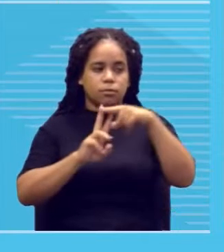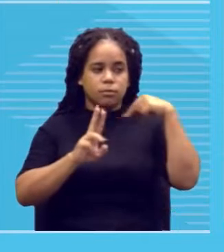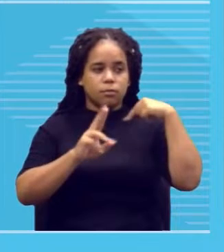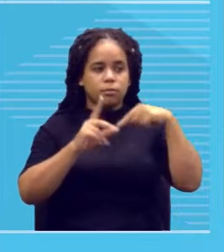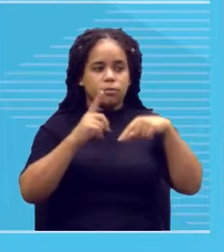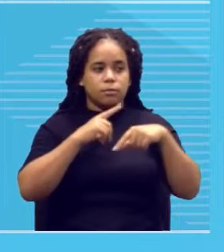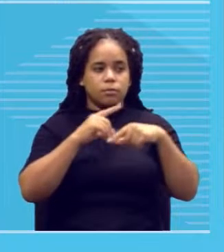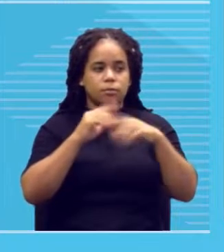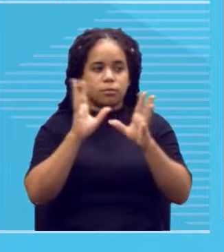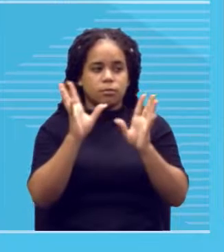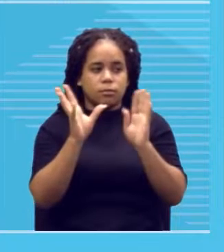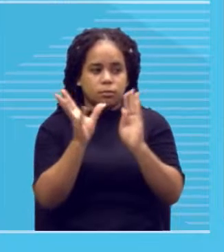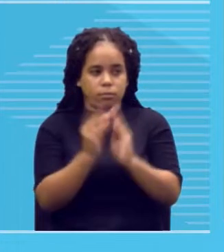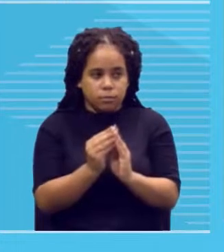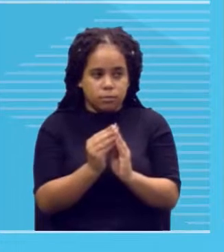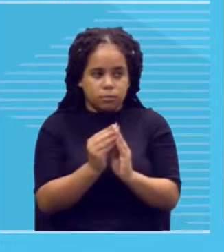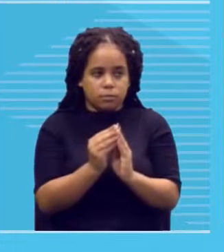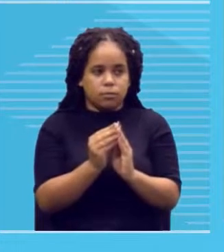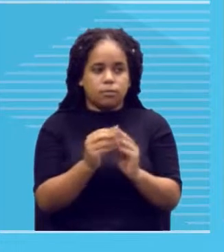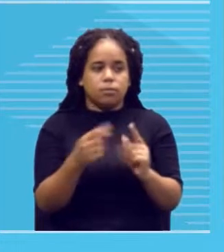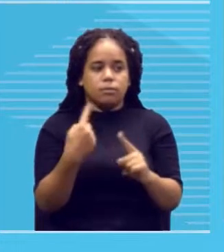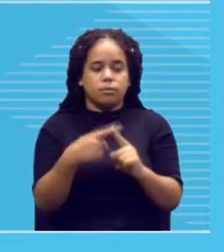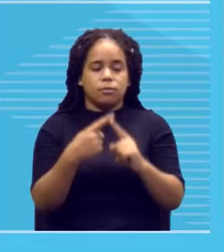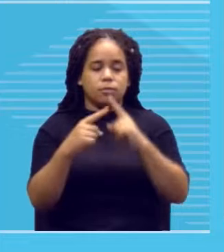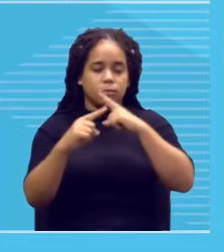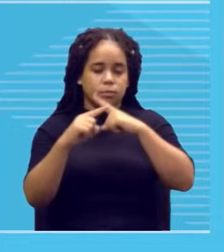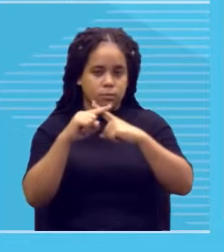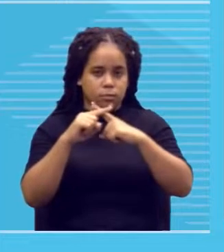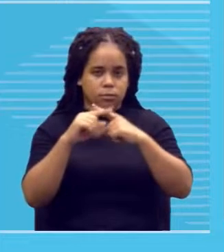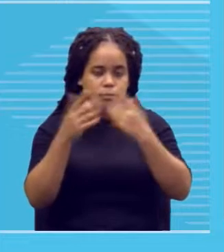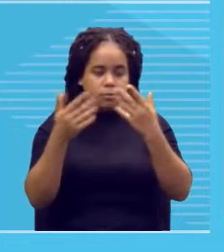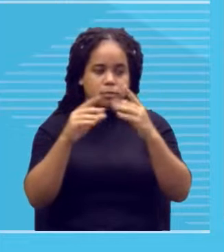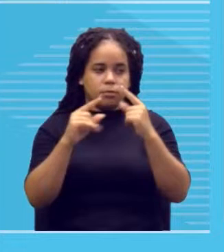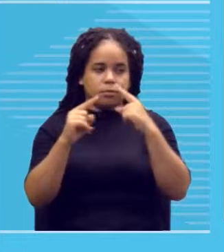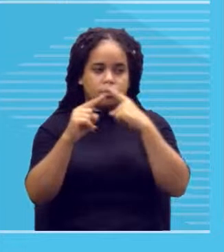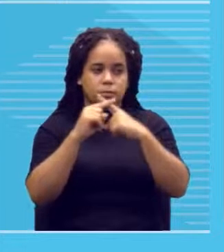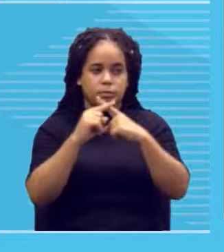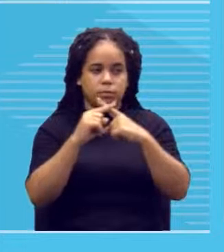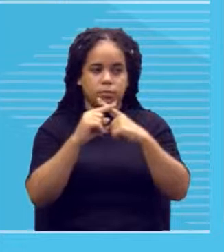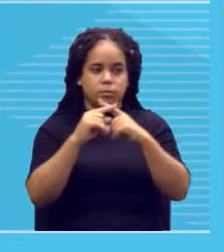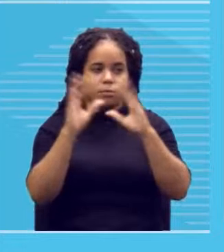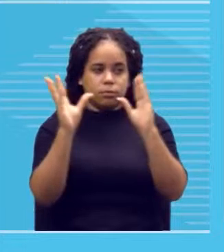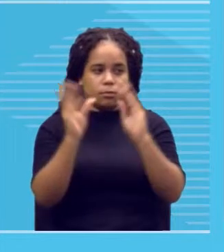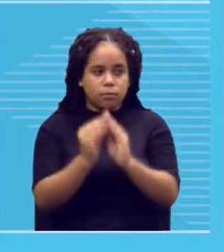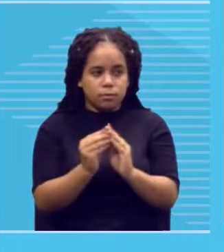simples fica tá multiplicando dos dois lados né sempre fica né